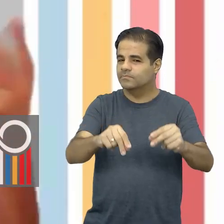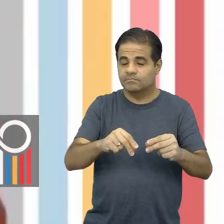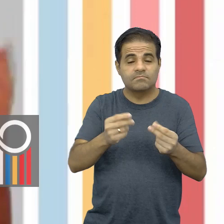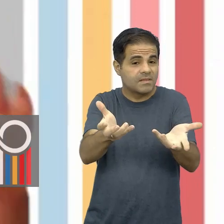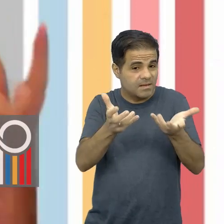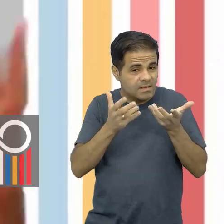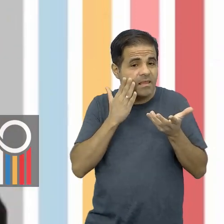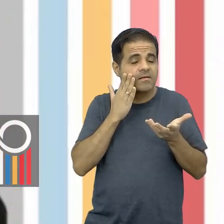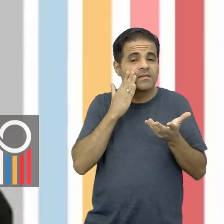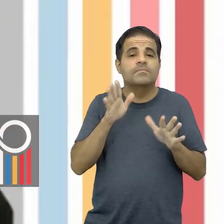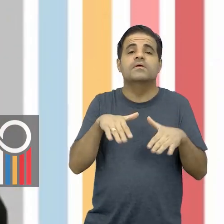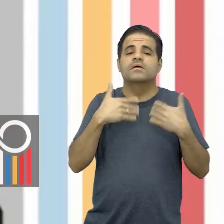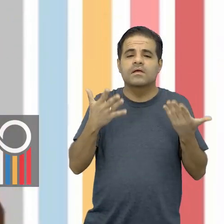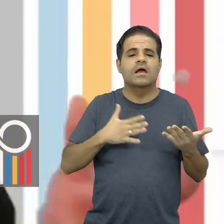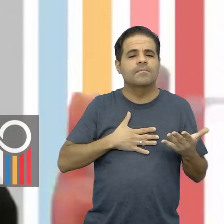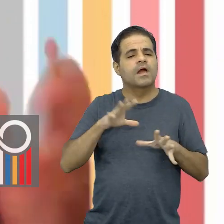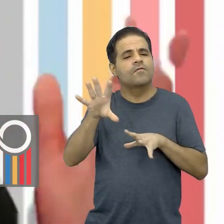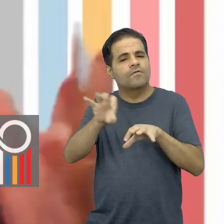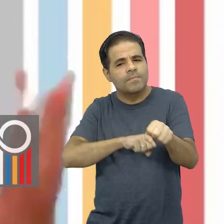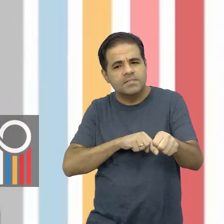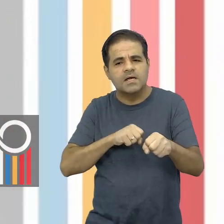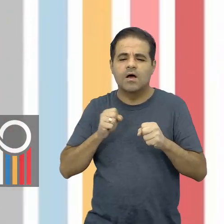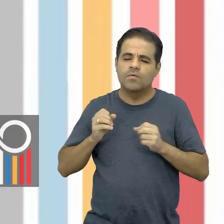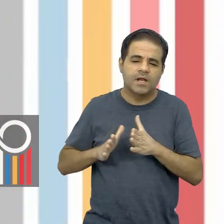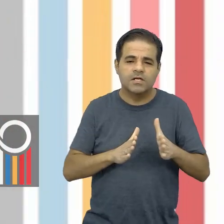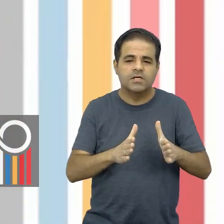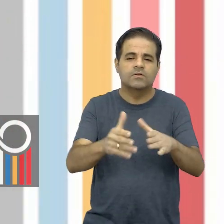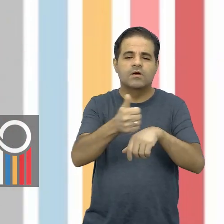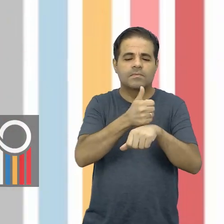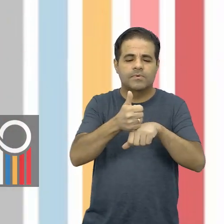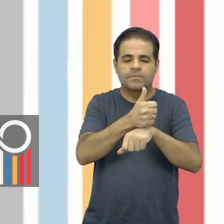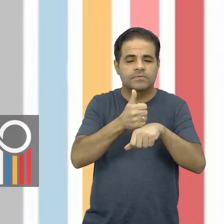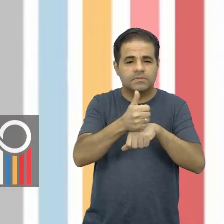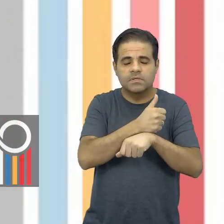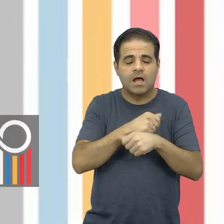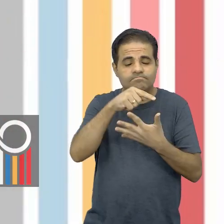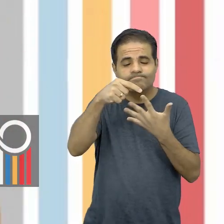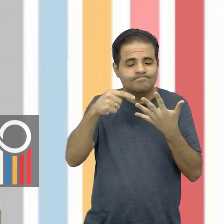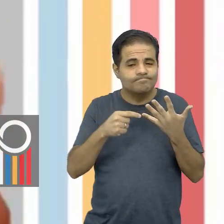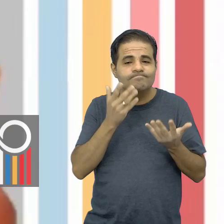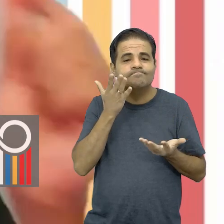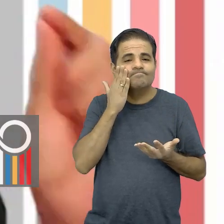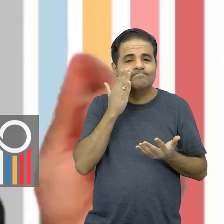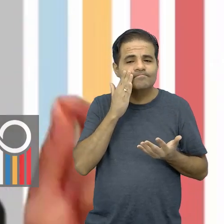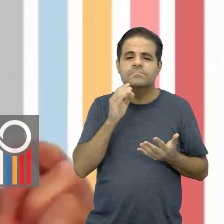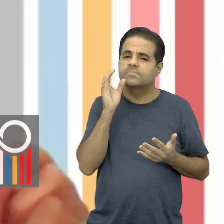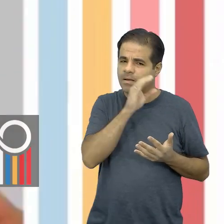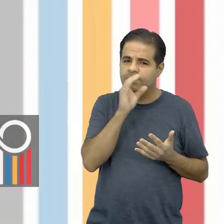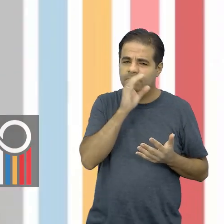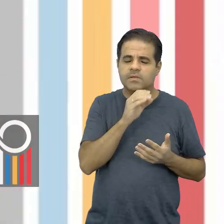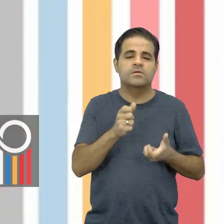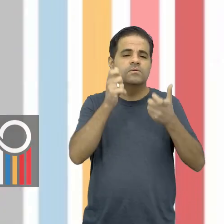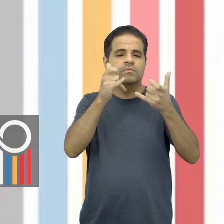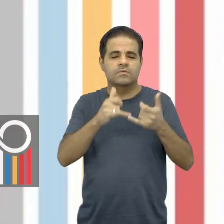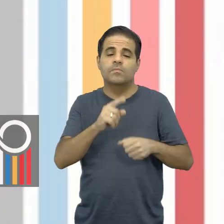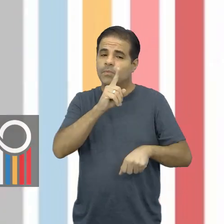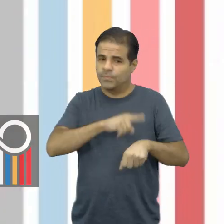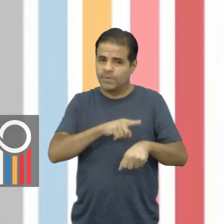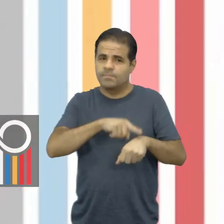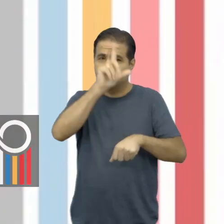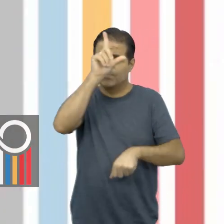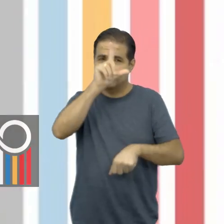que queriam saber a minha formação, a minha trajetória profissional e etc e tal. Então, muito rapidamente, assim, que o nosso tempo